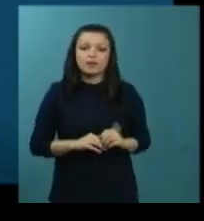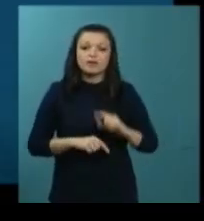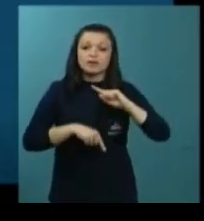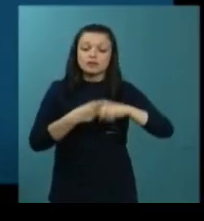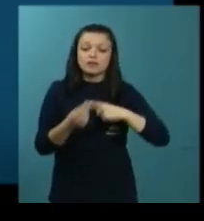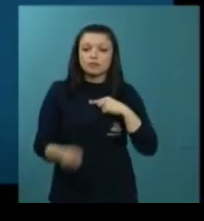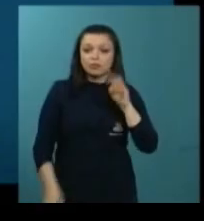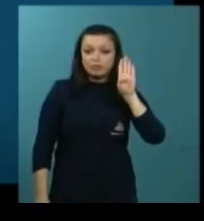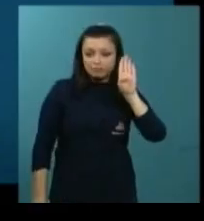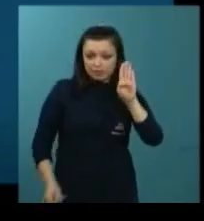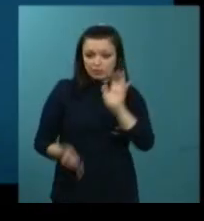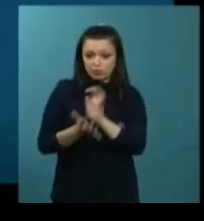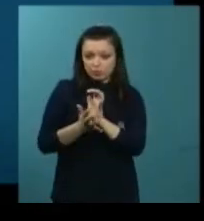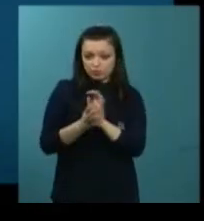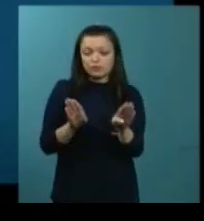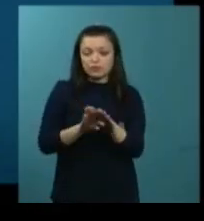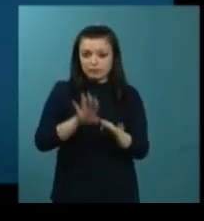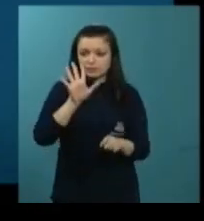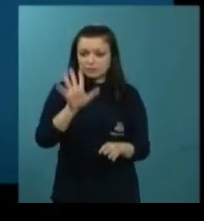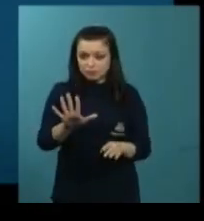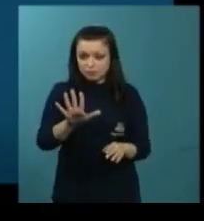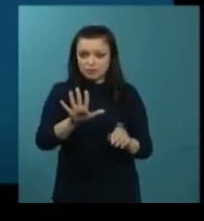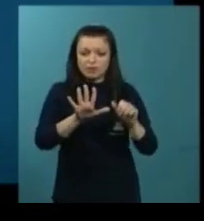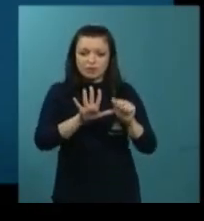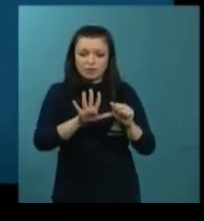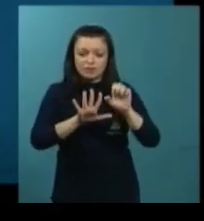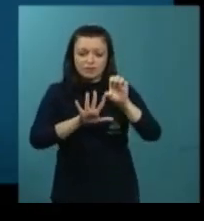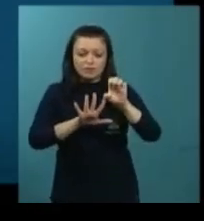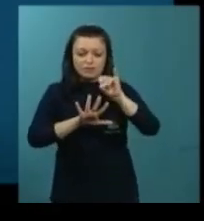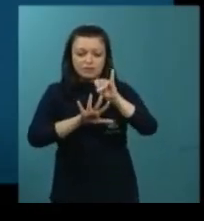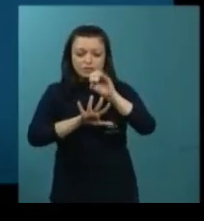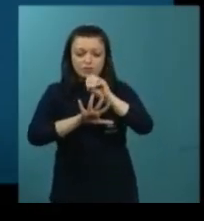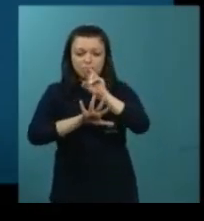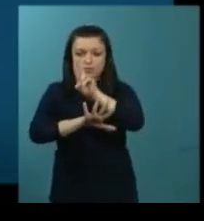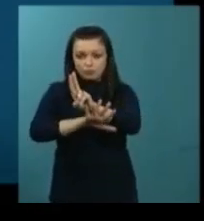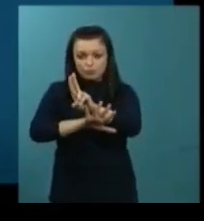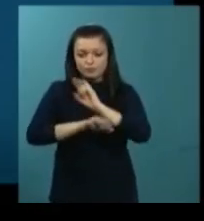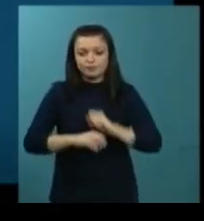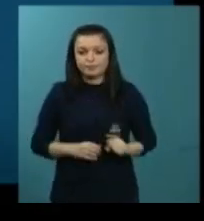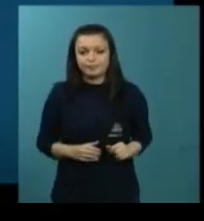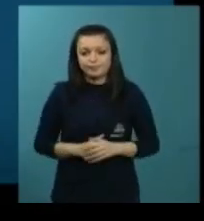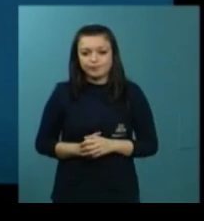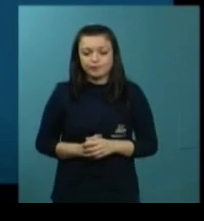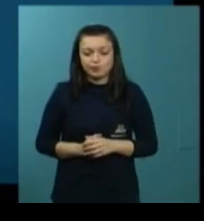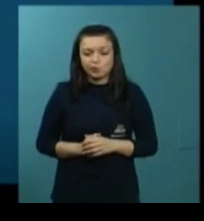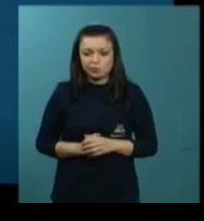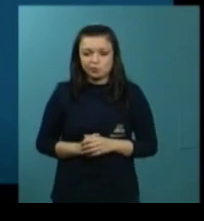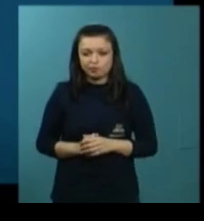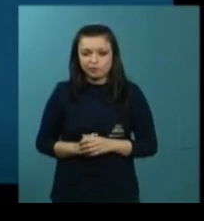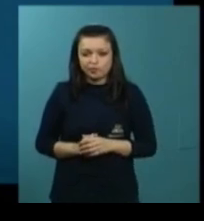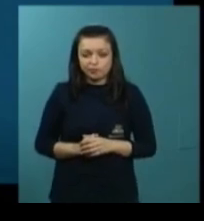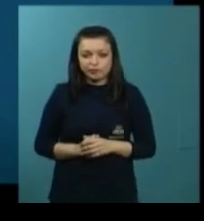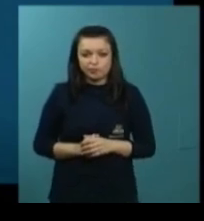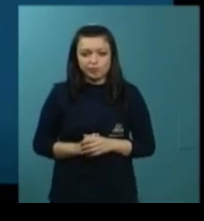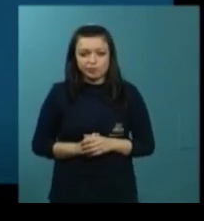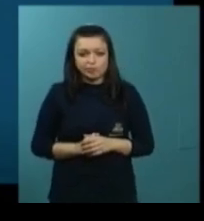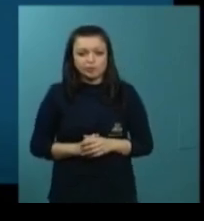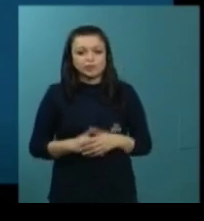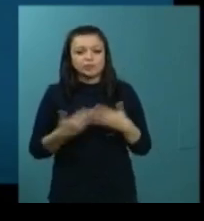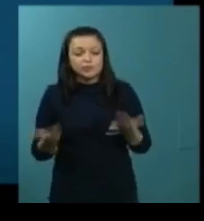E temos um conjunto B com 5 elementos, A, E, I, O, U.